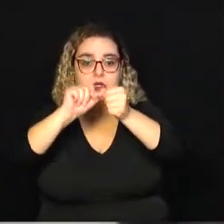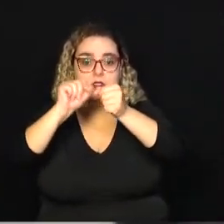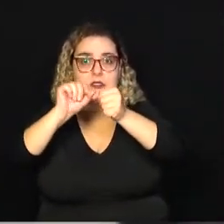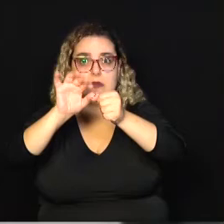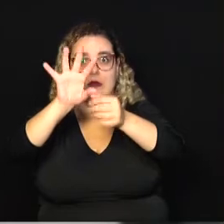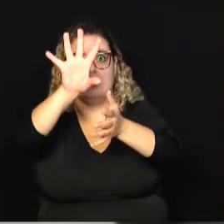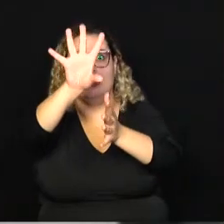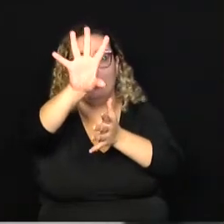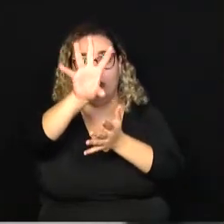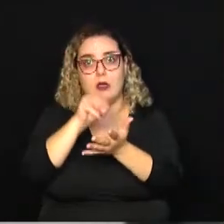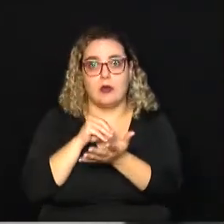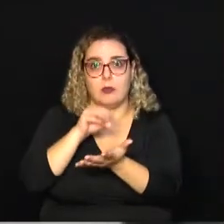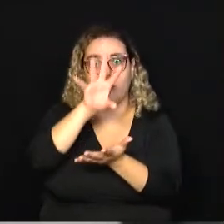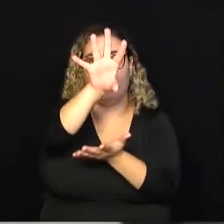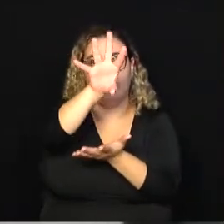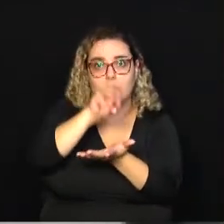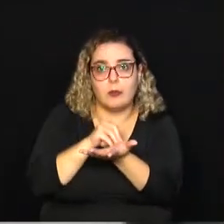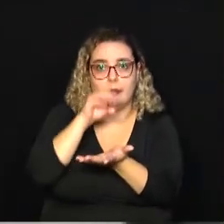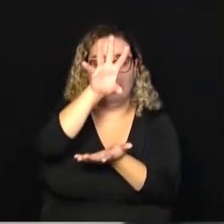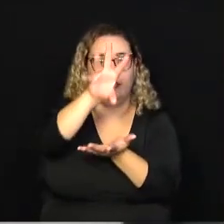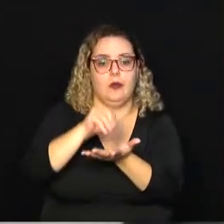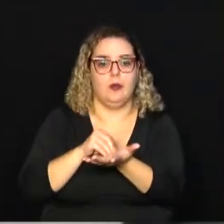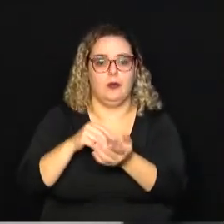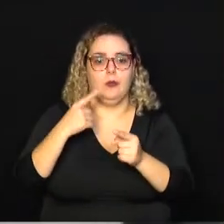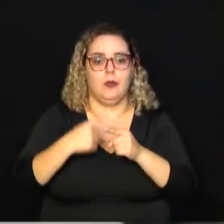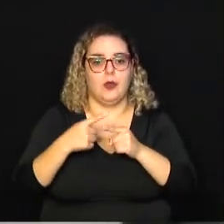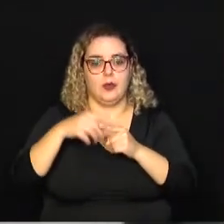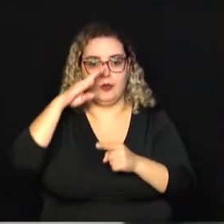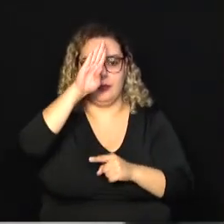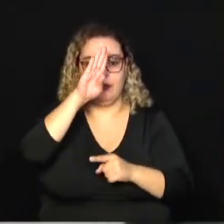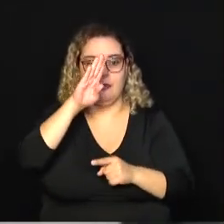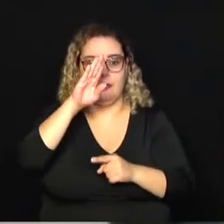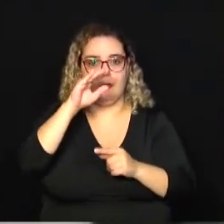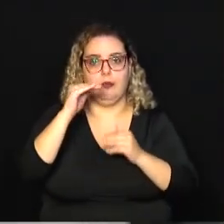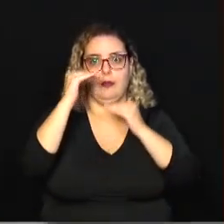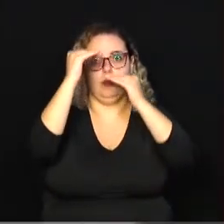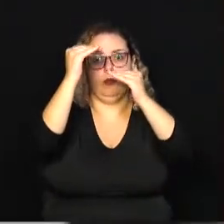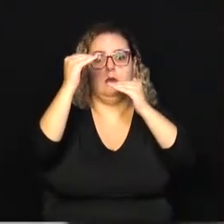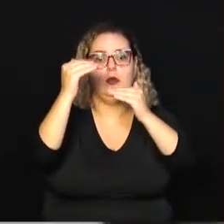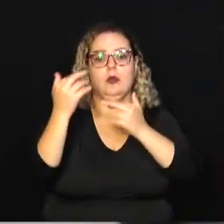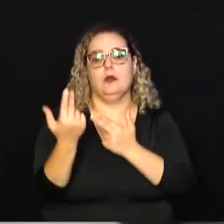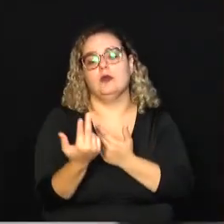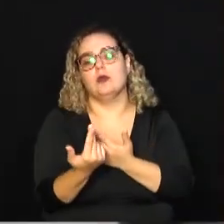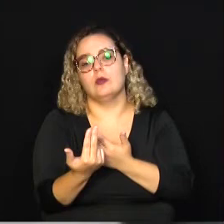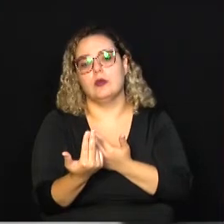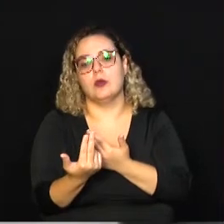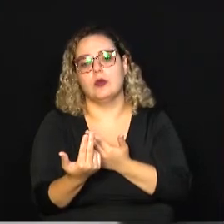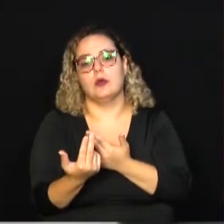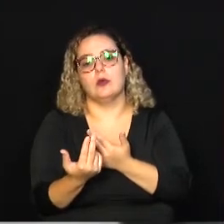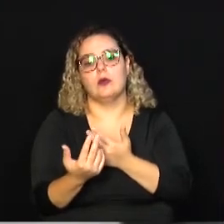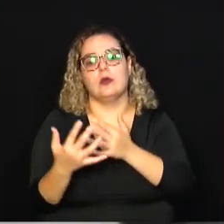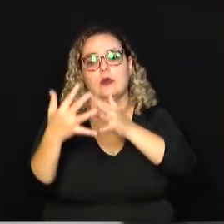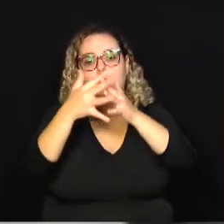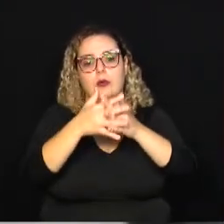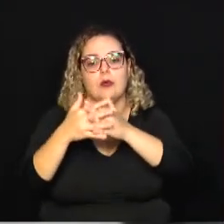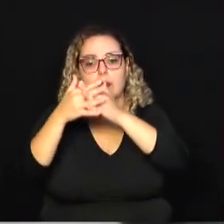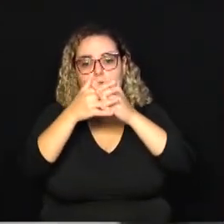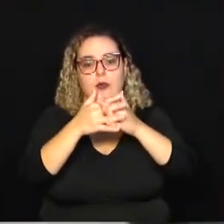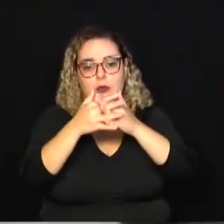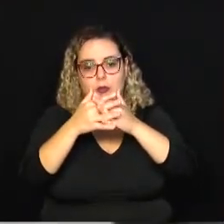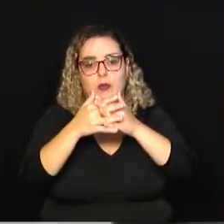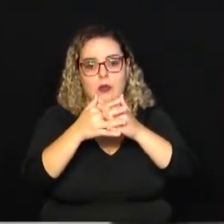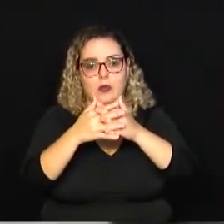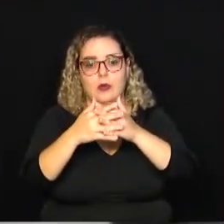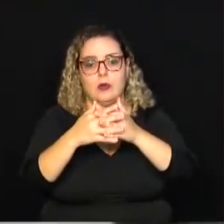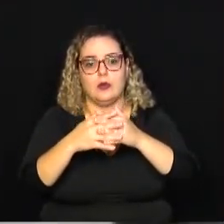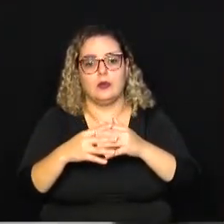lacaio do Donald Trump, um seguidor do Donald Trump, né? Ele não está à altura de ser um presidente da República do jeito que deve ser, né? Que cuida dos interesses